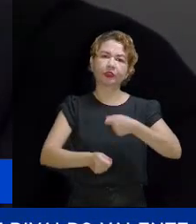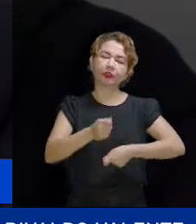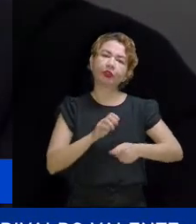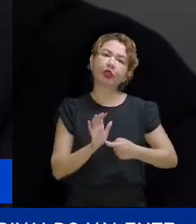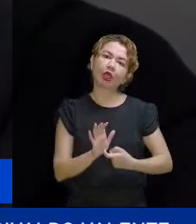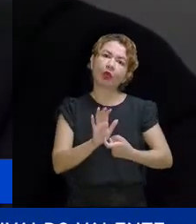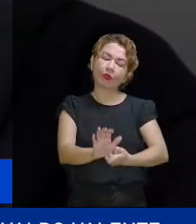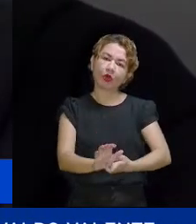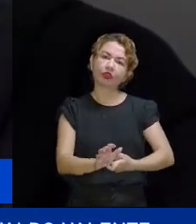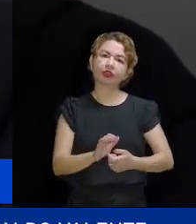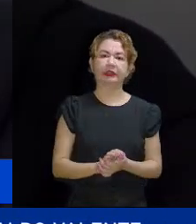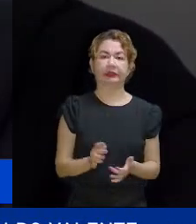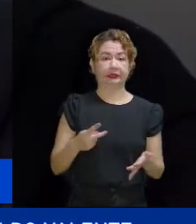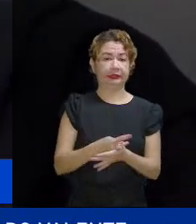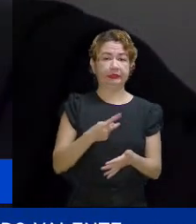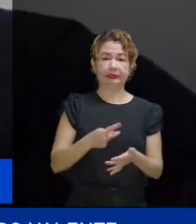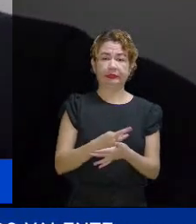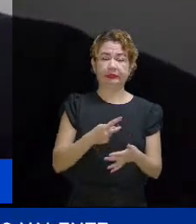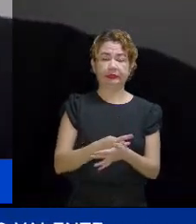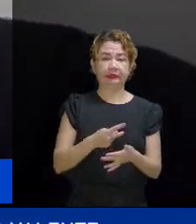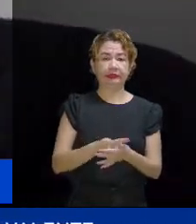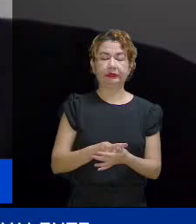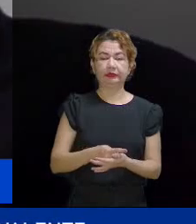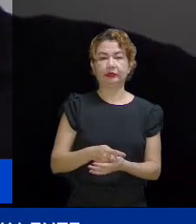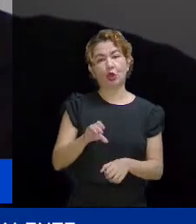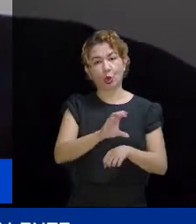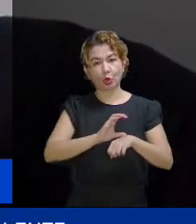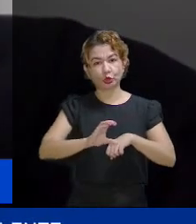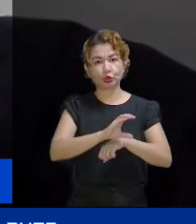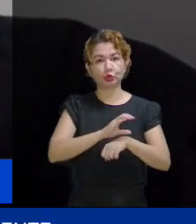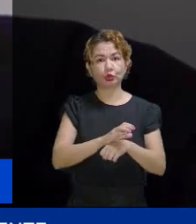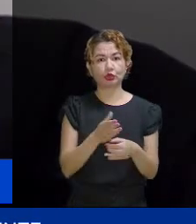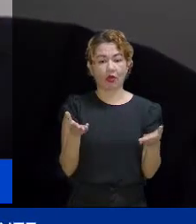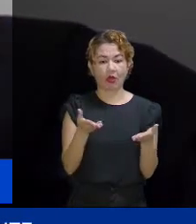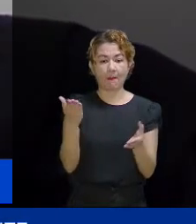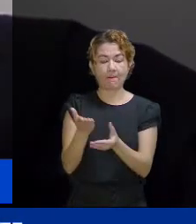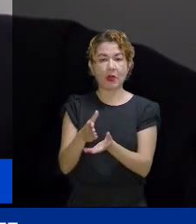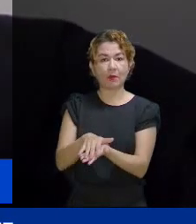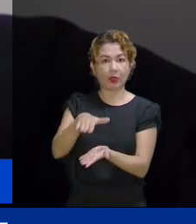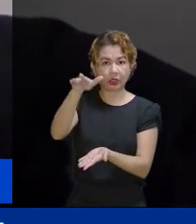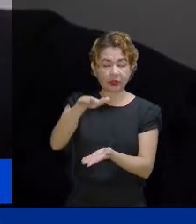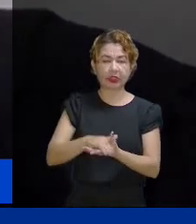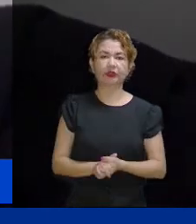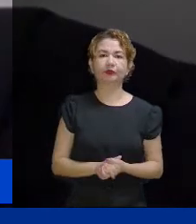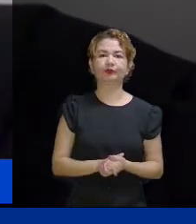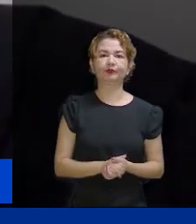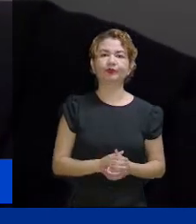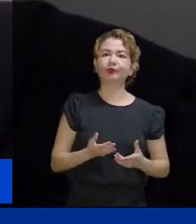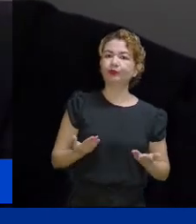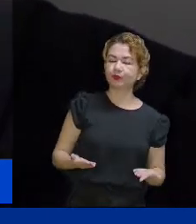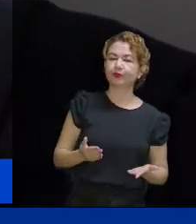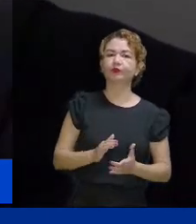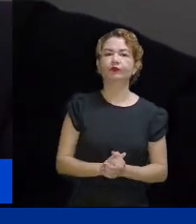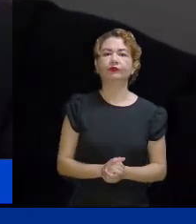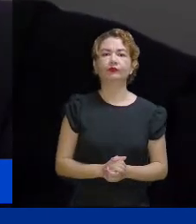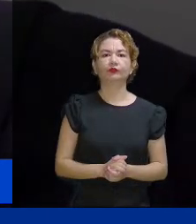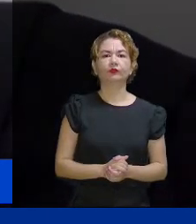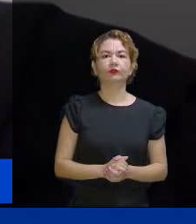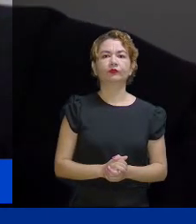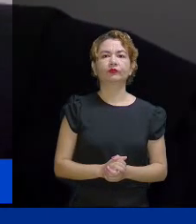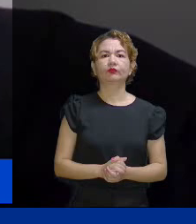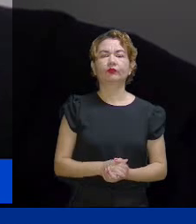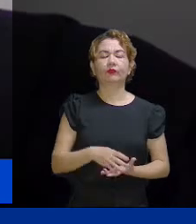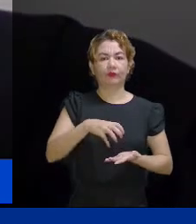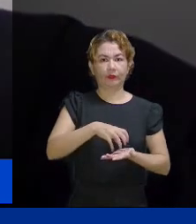a inadequação do arte constitucional neste caso. Dado outro, senhor presidente, o cerne